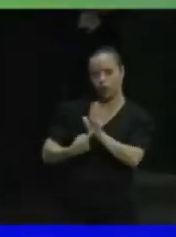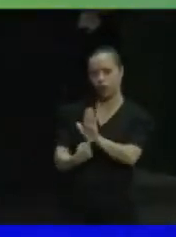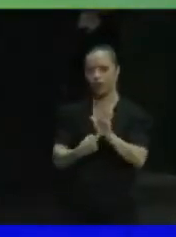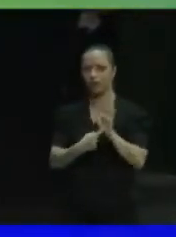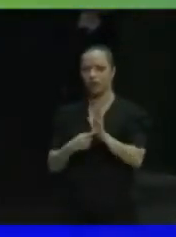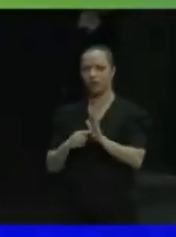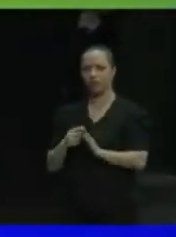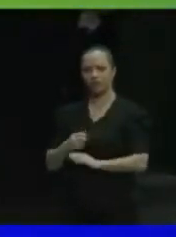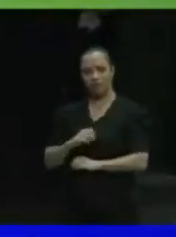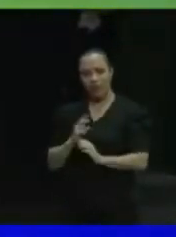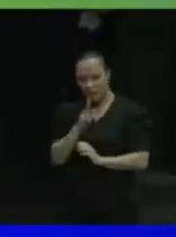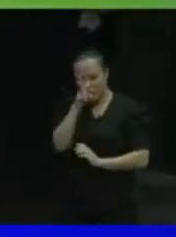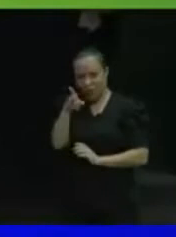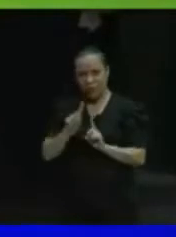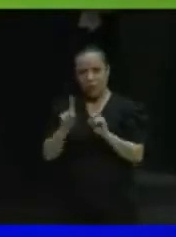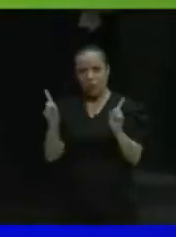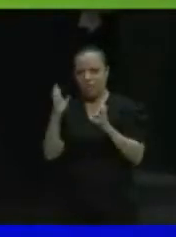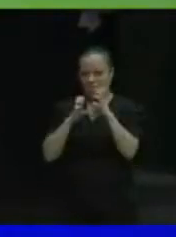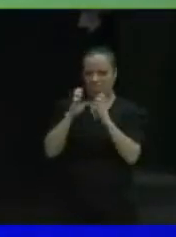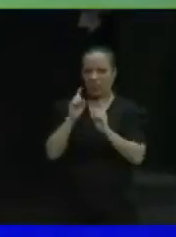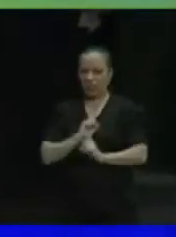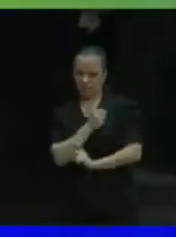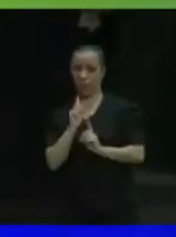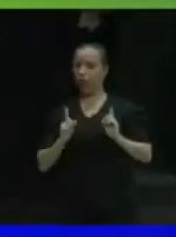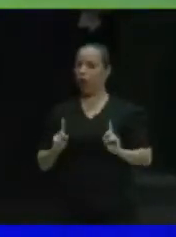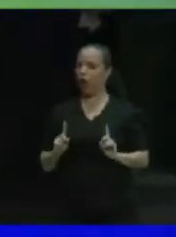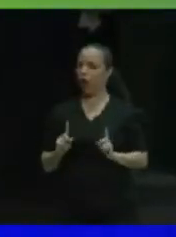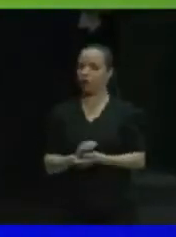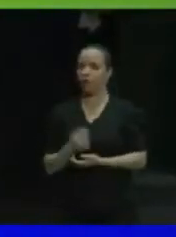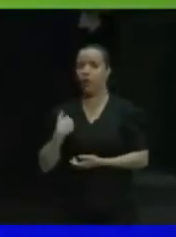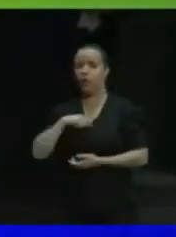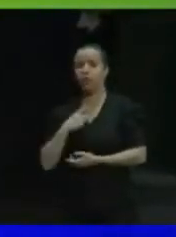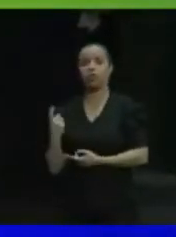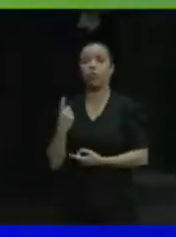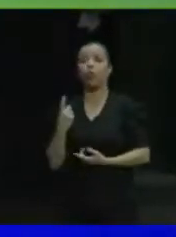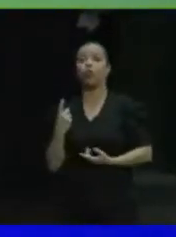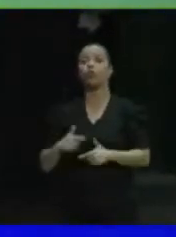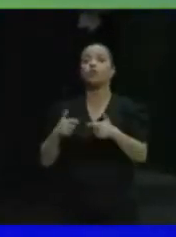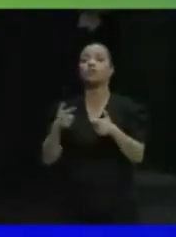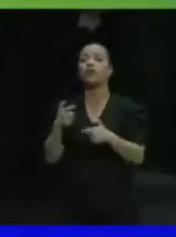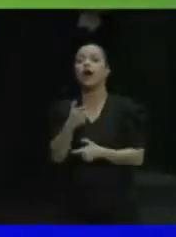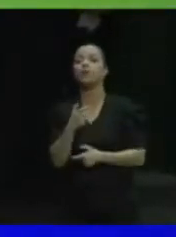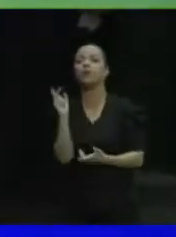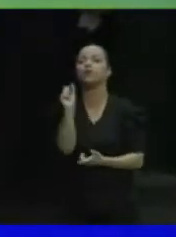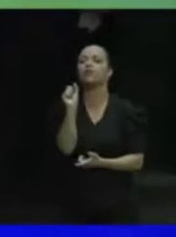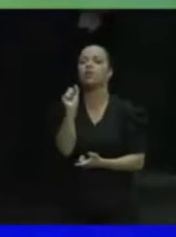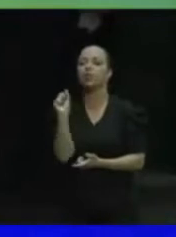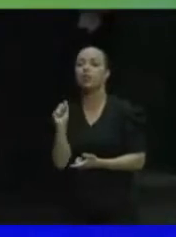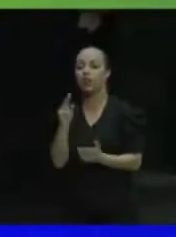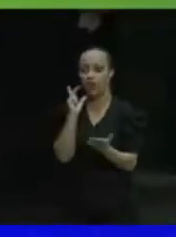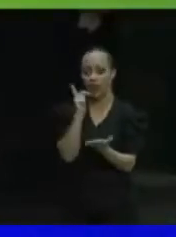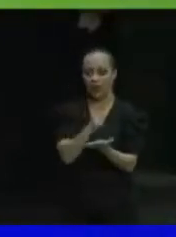ele é vigoroso, mas ele não é agressivo. Nossas únicas armas serão a verdade,